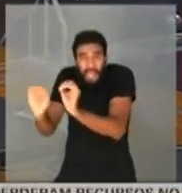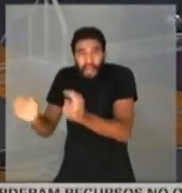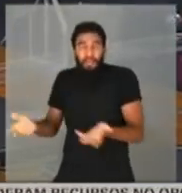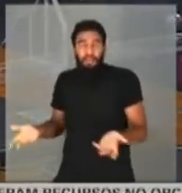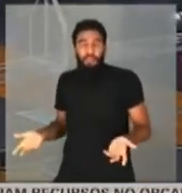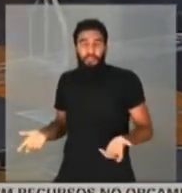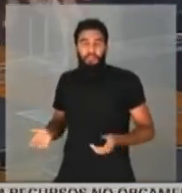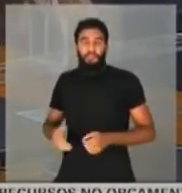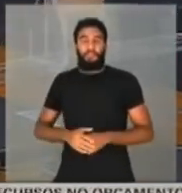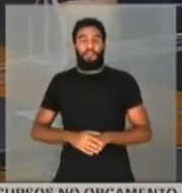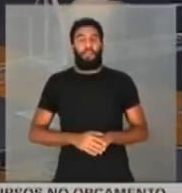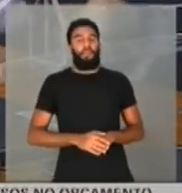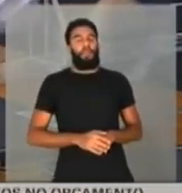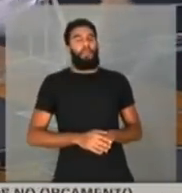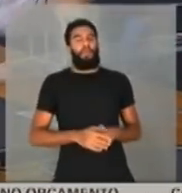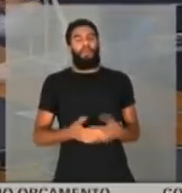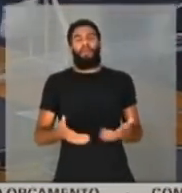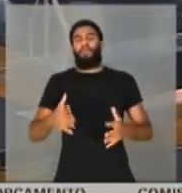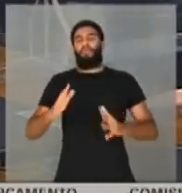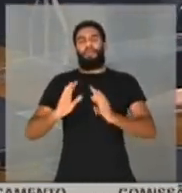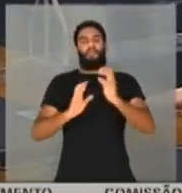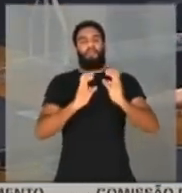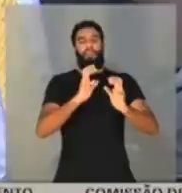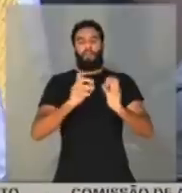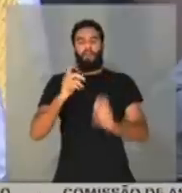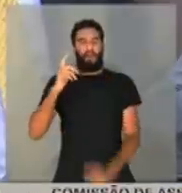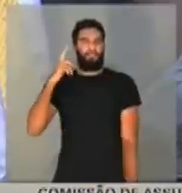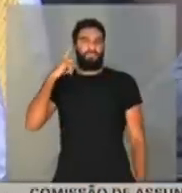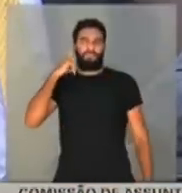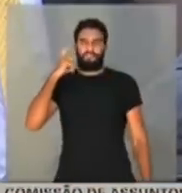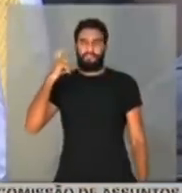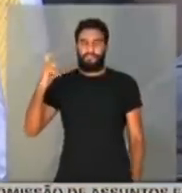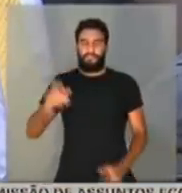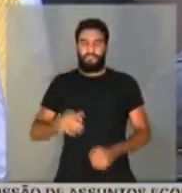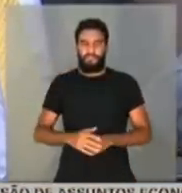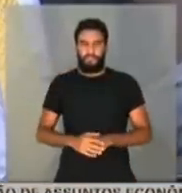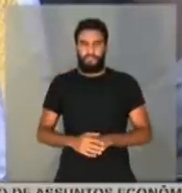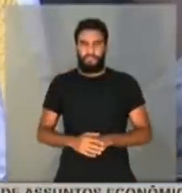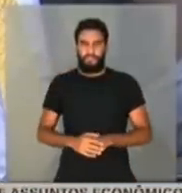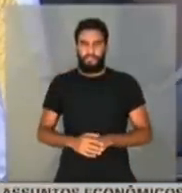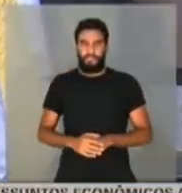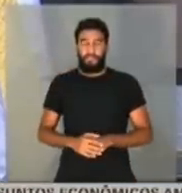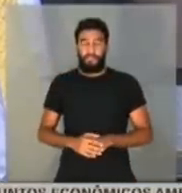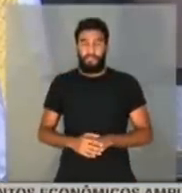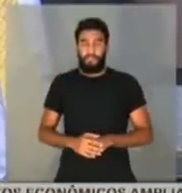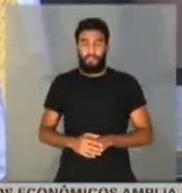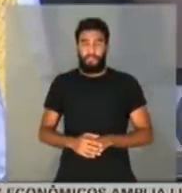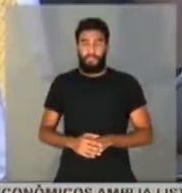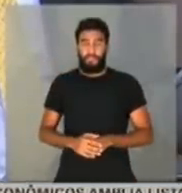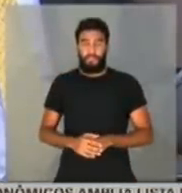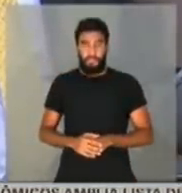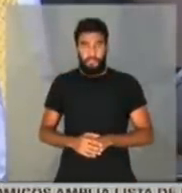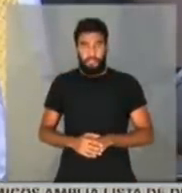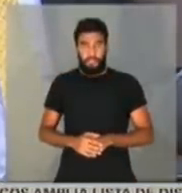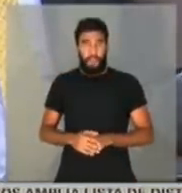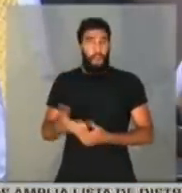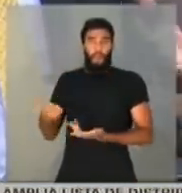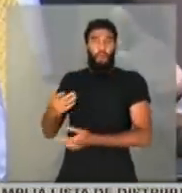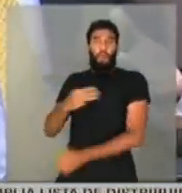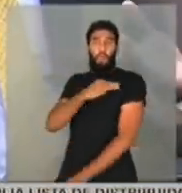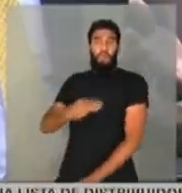bem, clima está exaltado. Não pode chamar o gavetador. Mas é que está se comportando como um menino